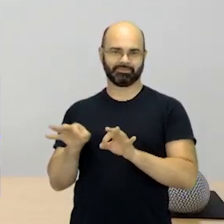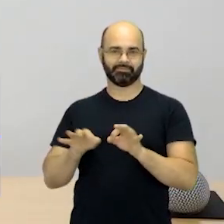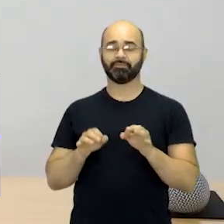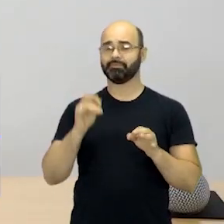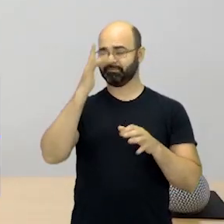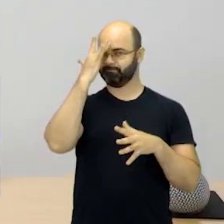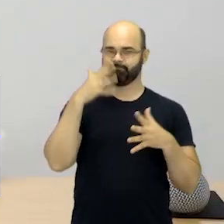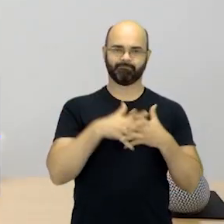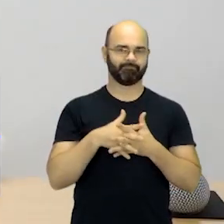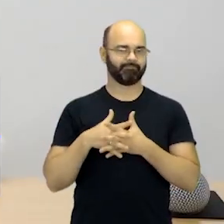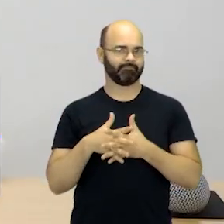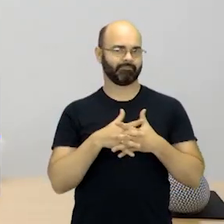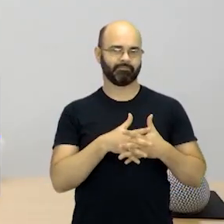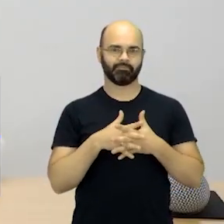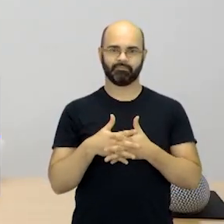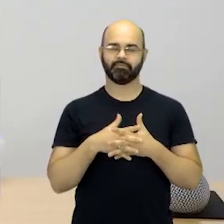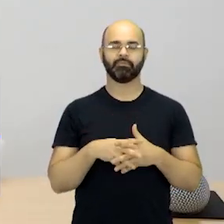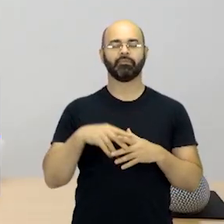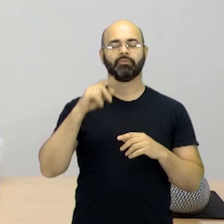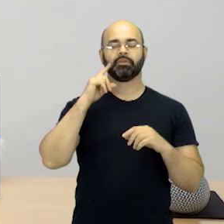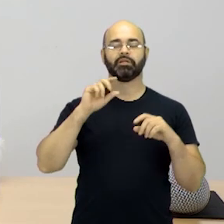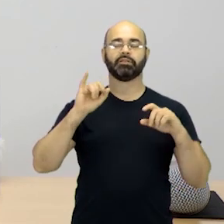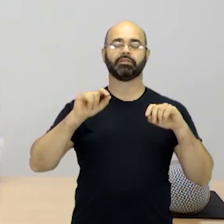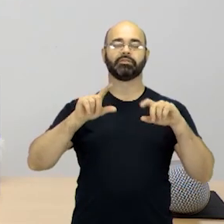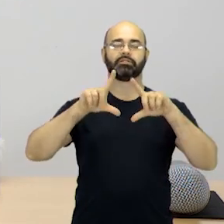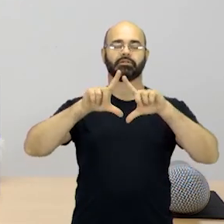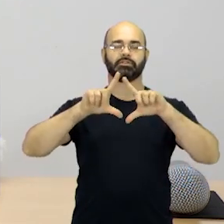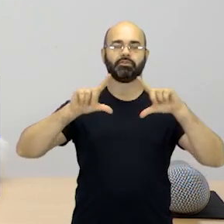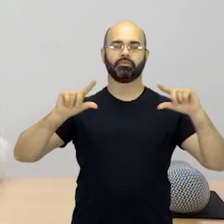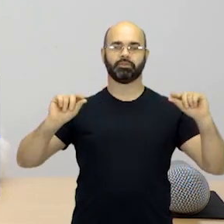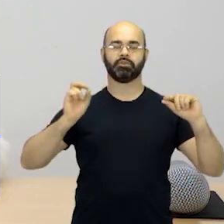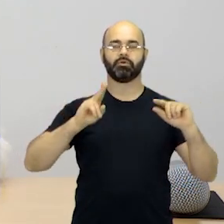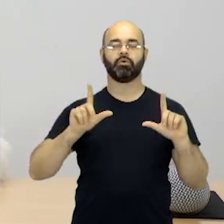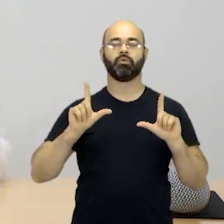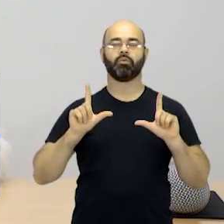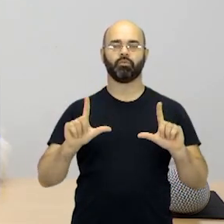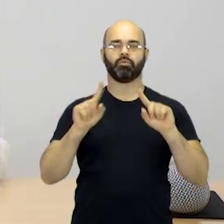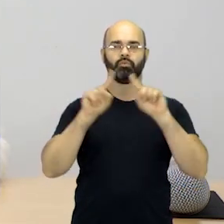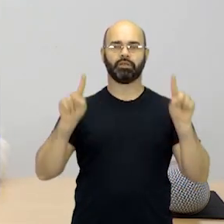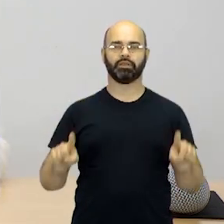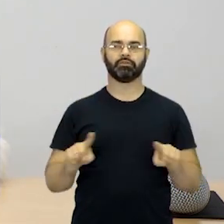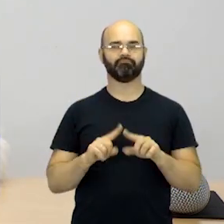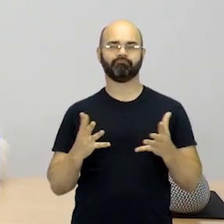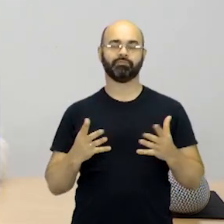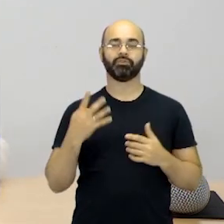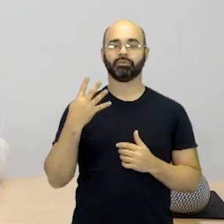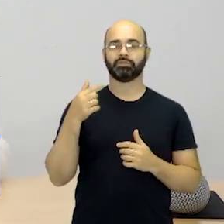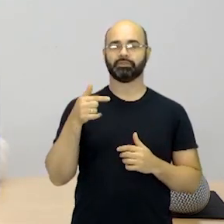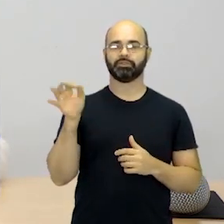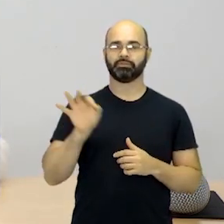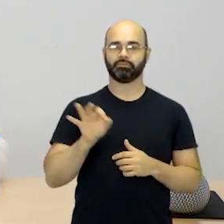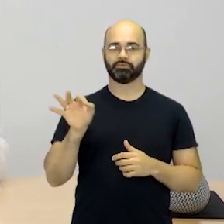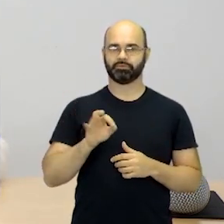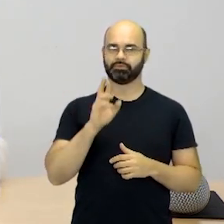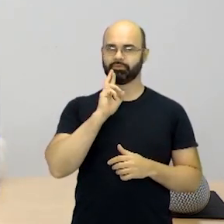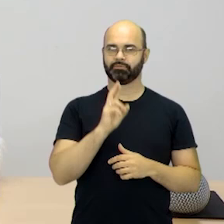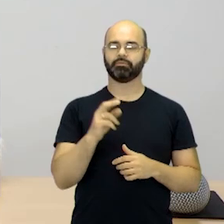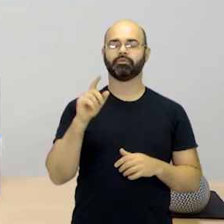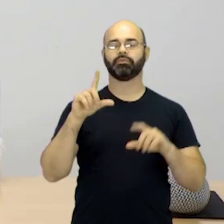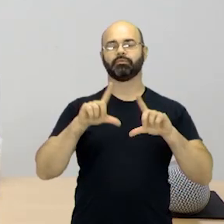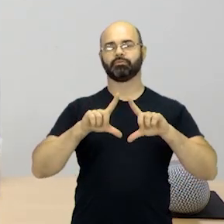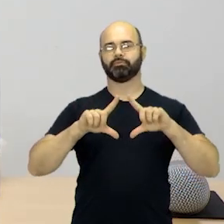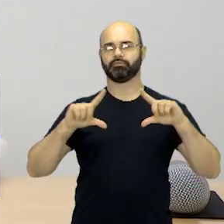aqui agora, hein? Entre losango e quadrado. E agora, hein? Ó, 47% tá dizendo losango